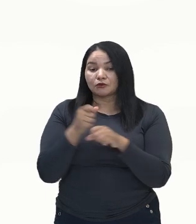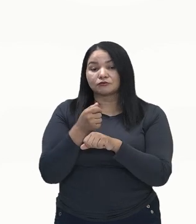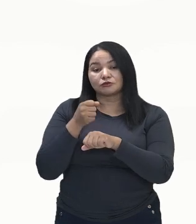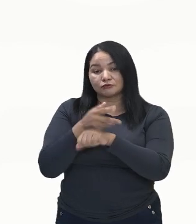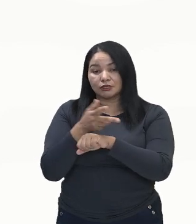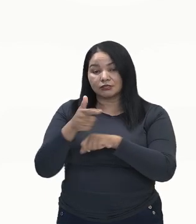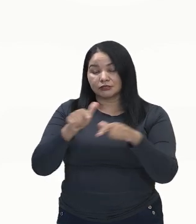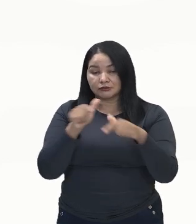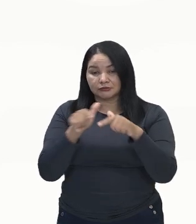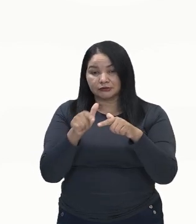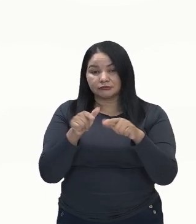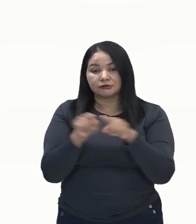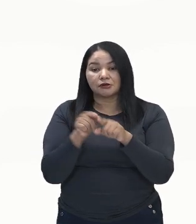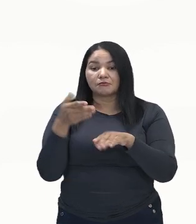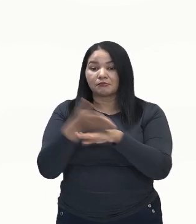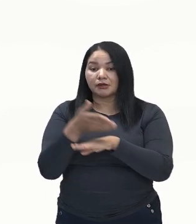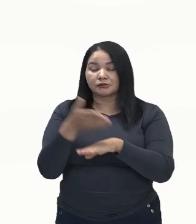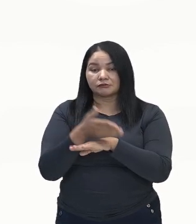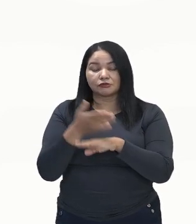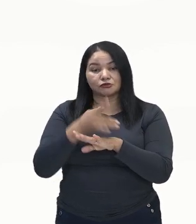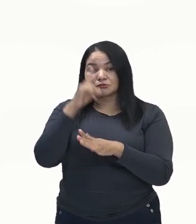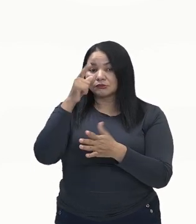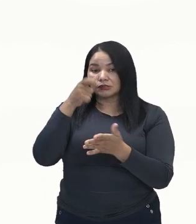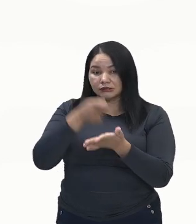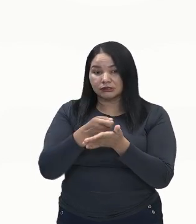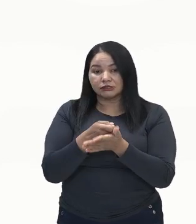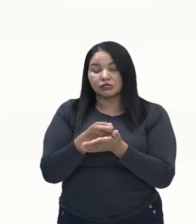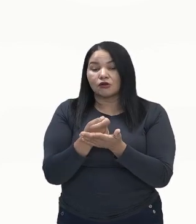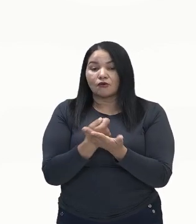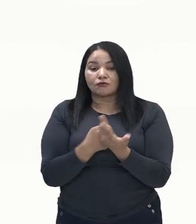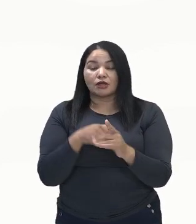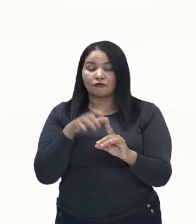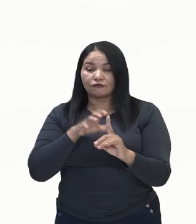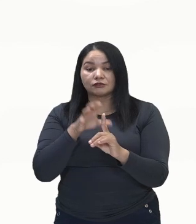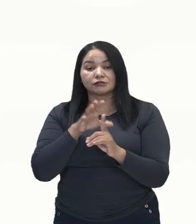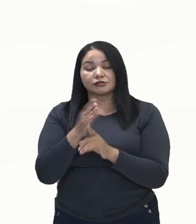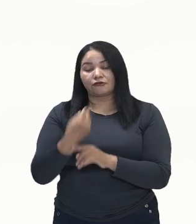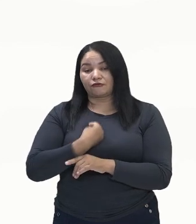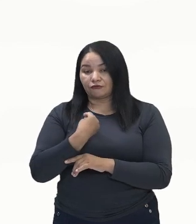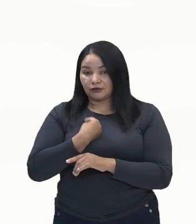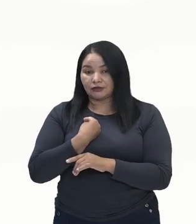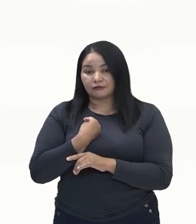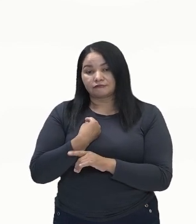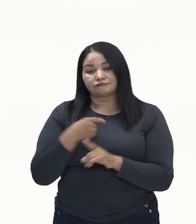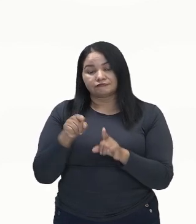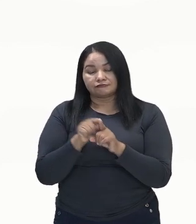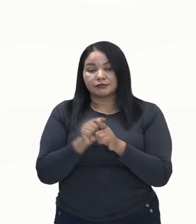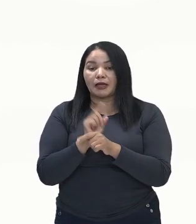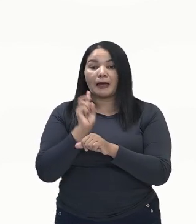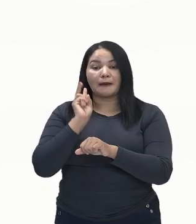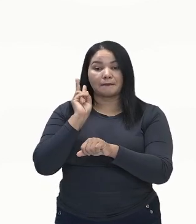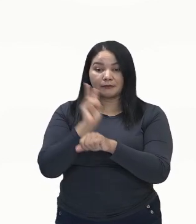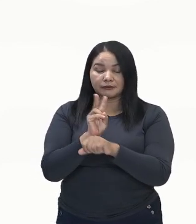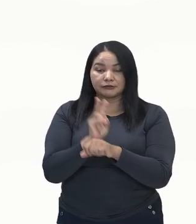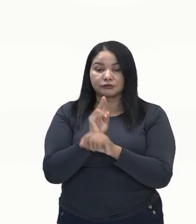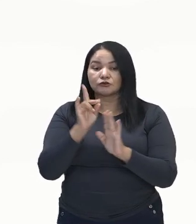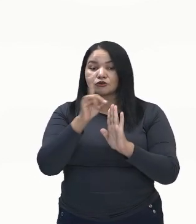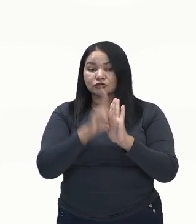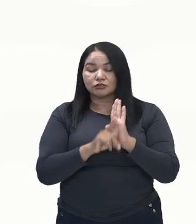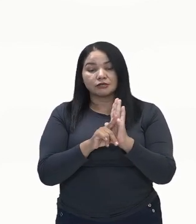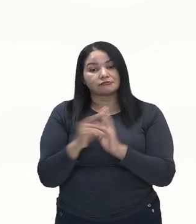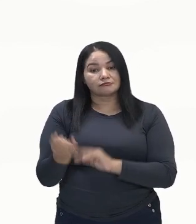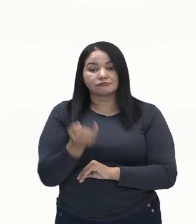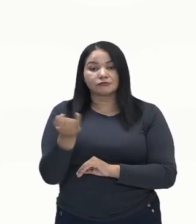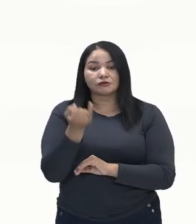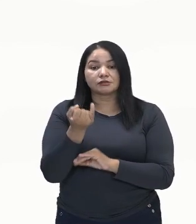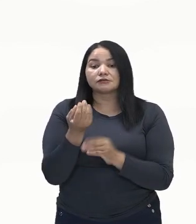emprego, participação em decisões que afetam suas vidas, e a proteção desses direitos é essencial